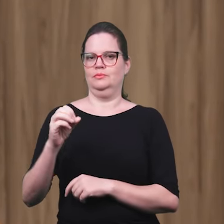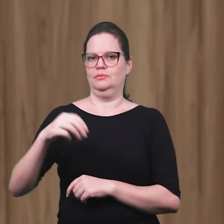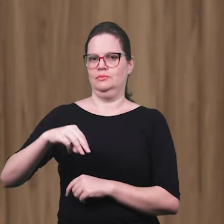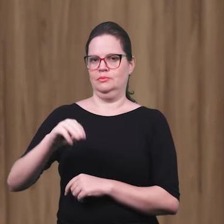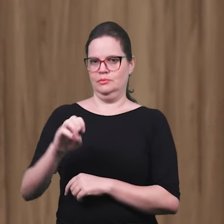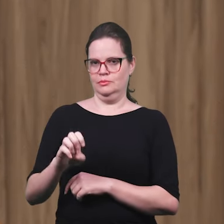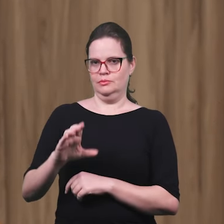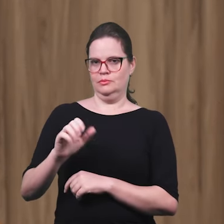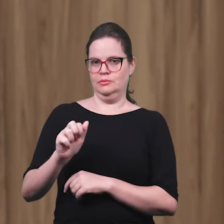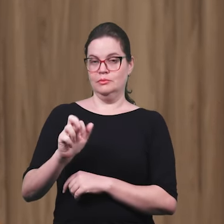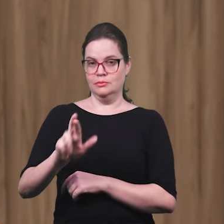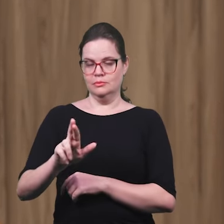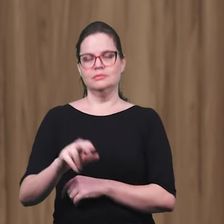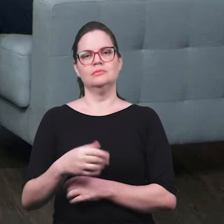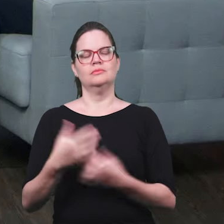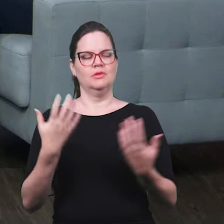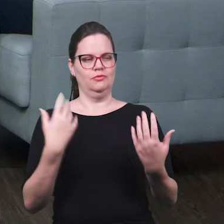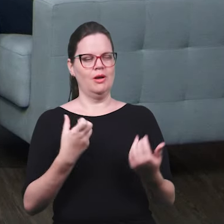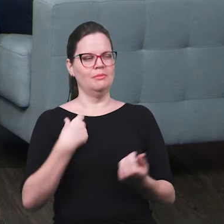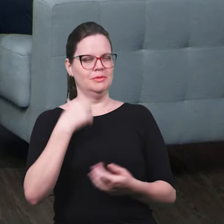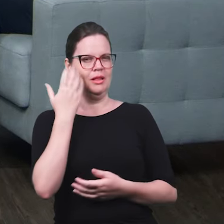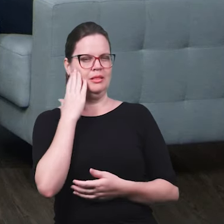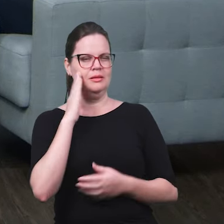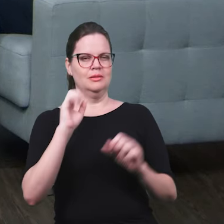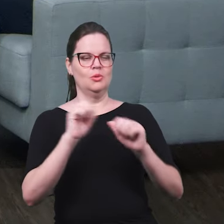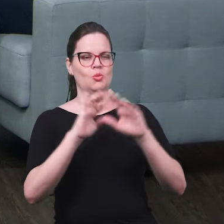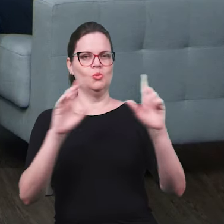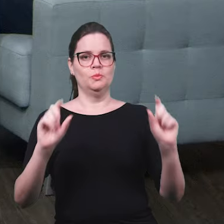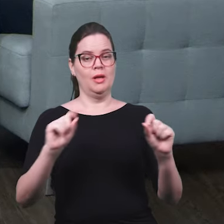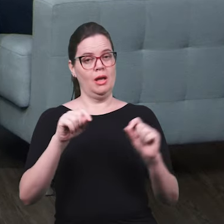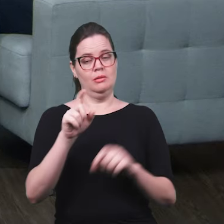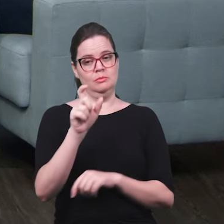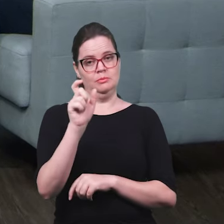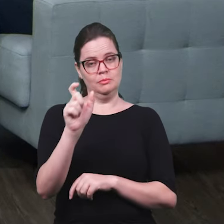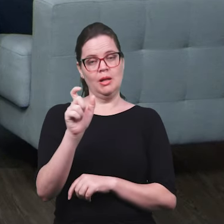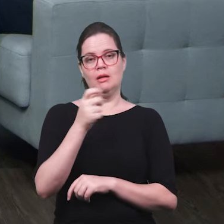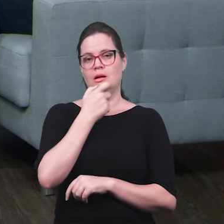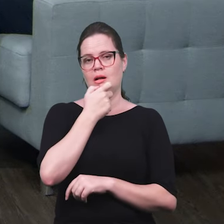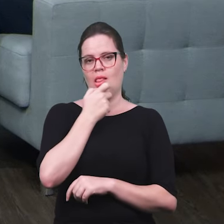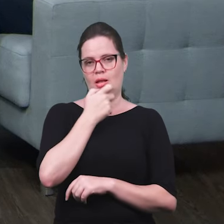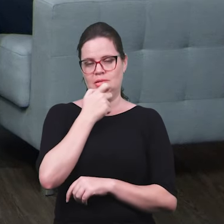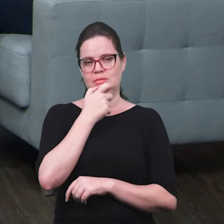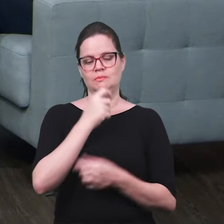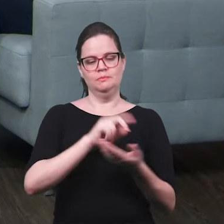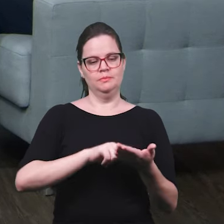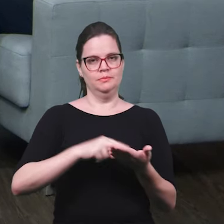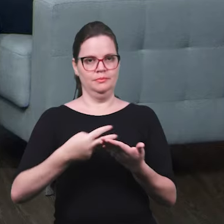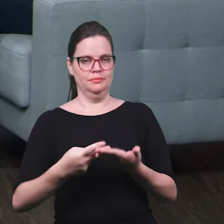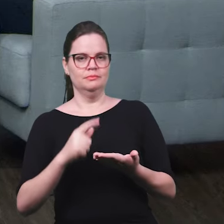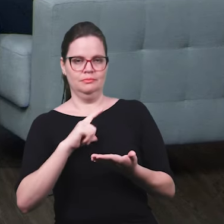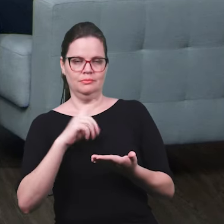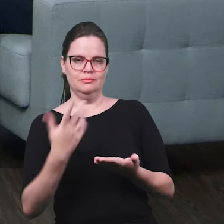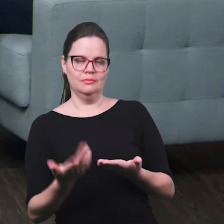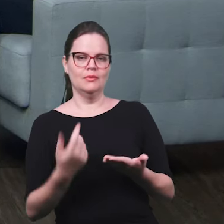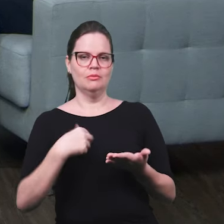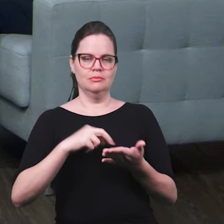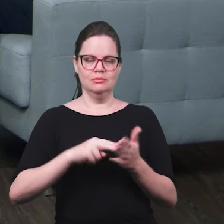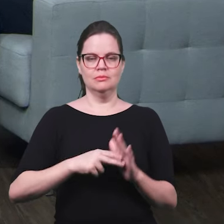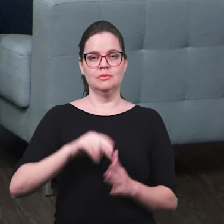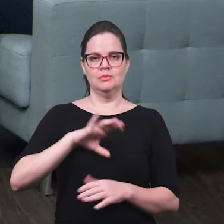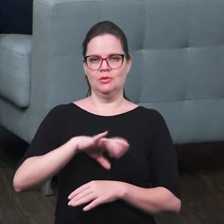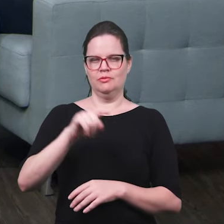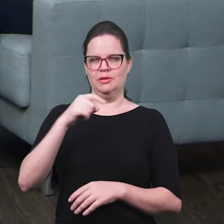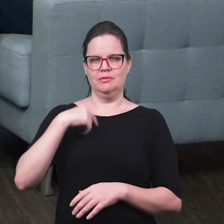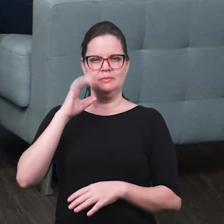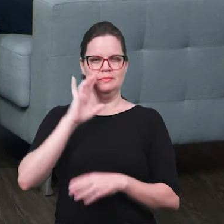care. Muito bom. Então vamos entender o que é isso. É um nome em inglês, tem uma tradução e